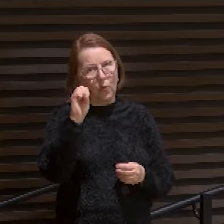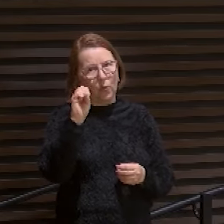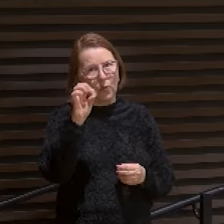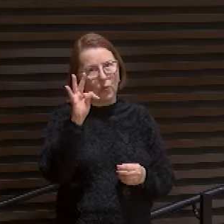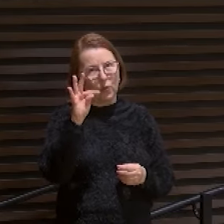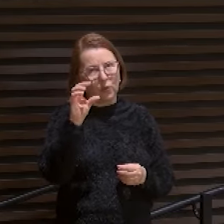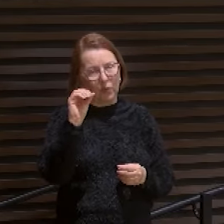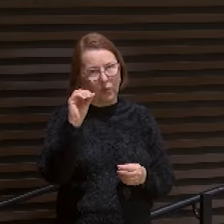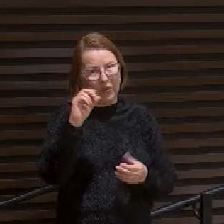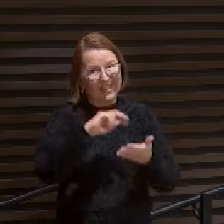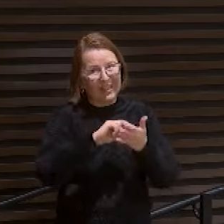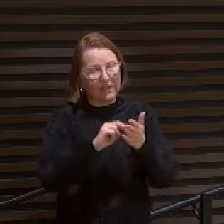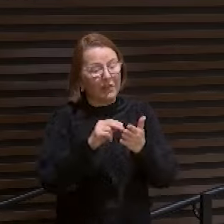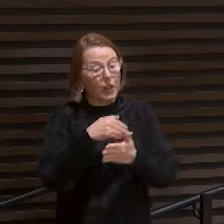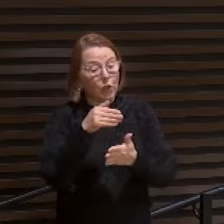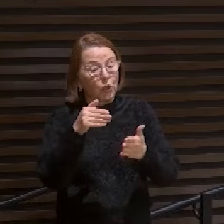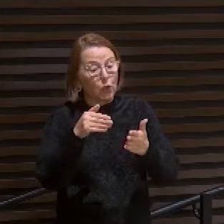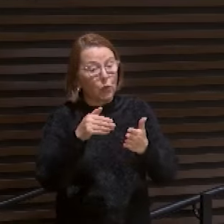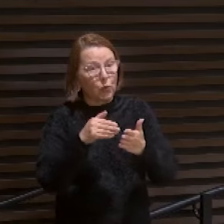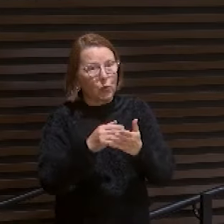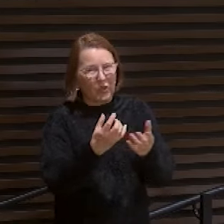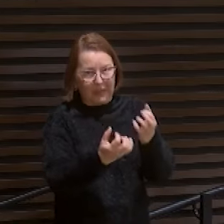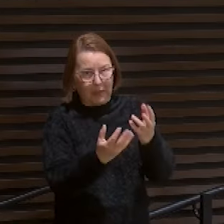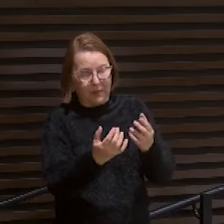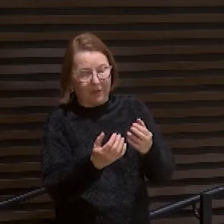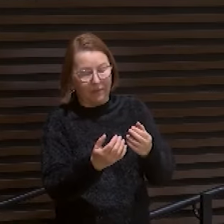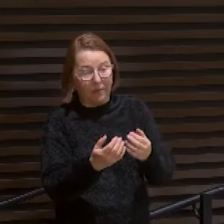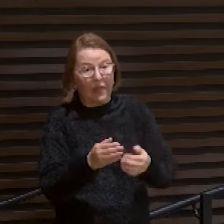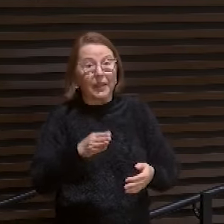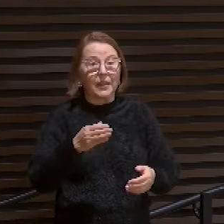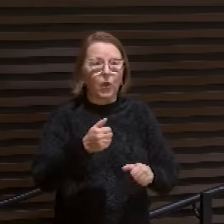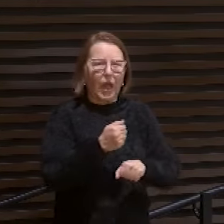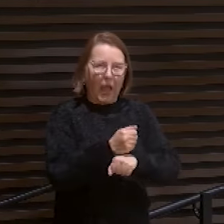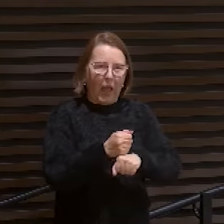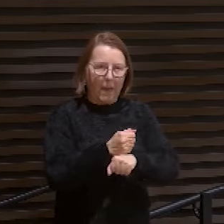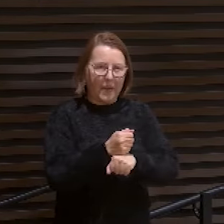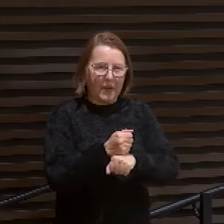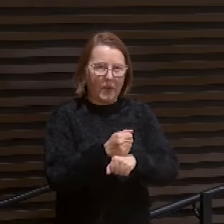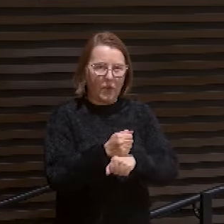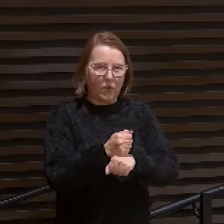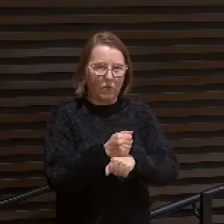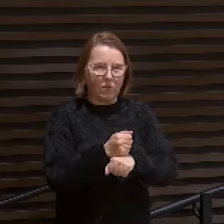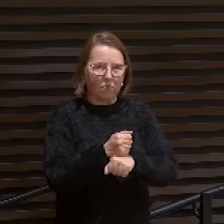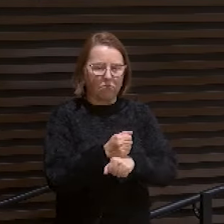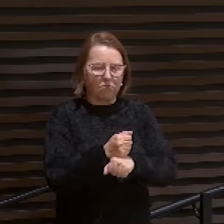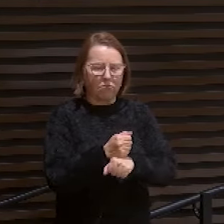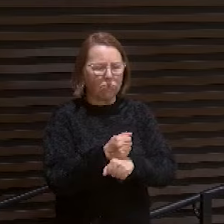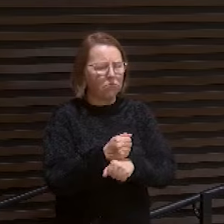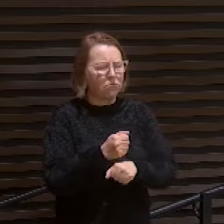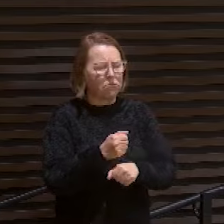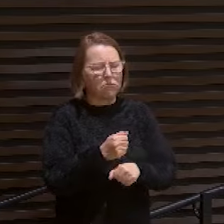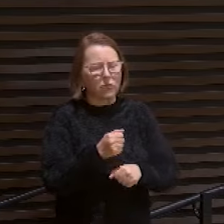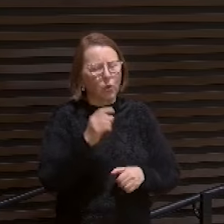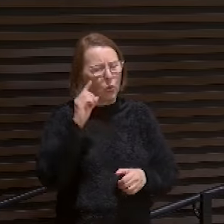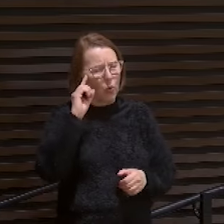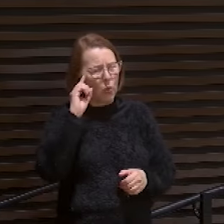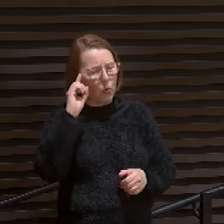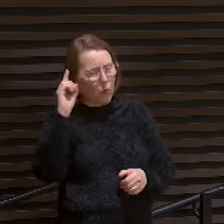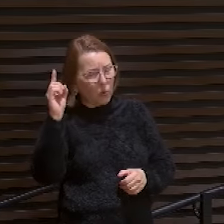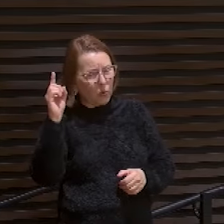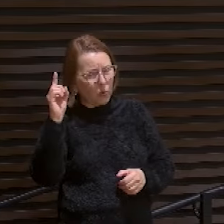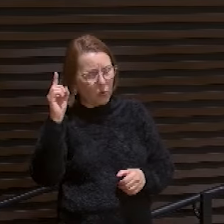E o que Abraão fez durante todo o dia foi ficar acordado, enxotando